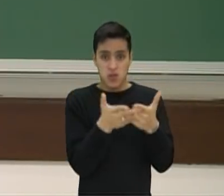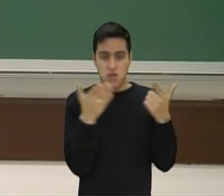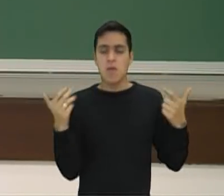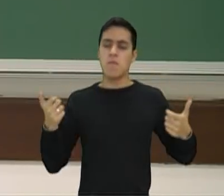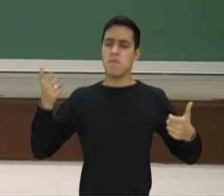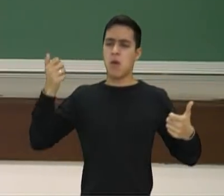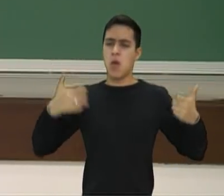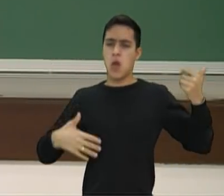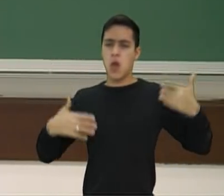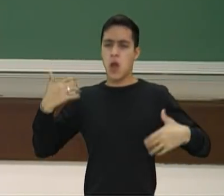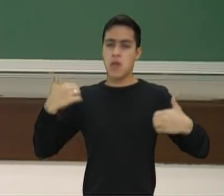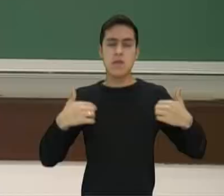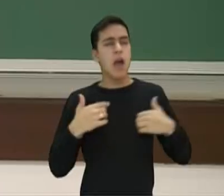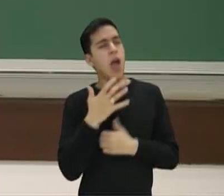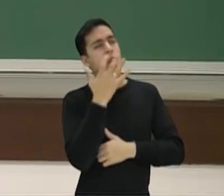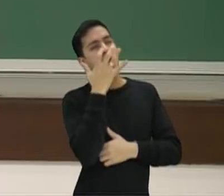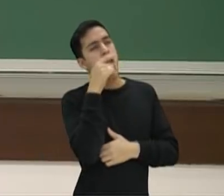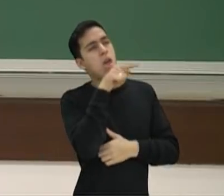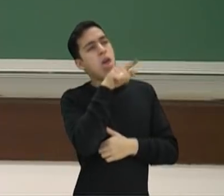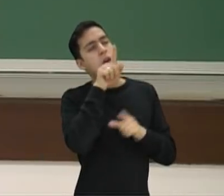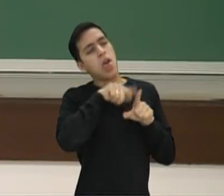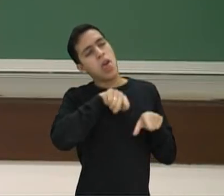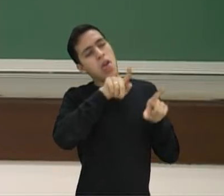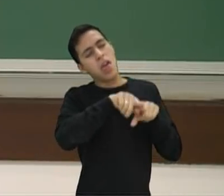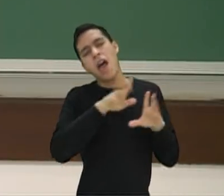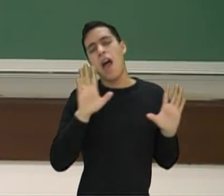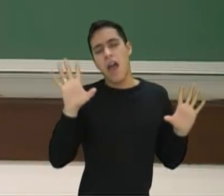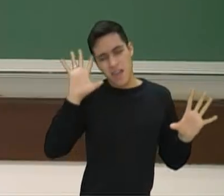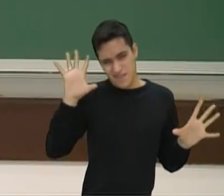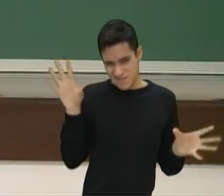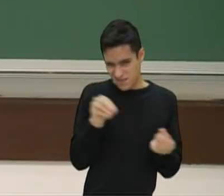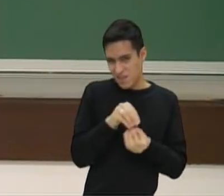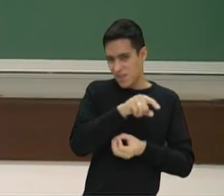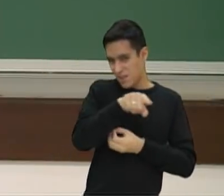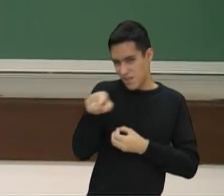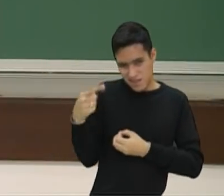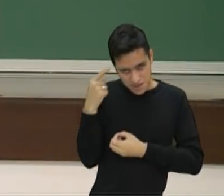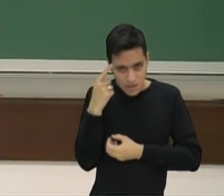ouve muito isso, né? Então, é só para que vocês